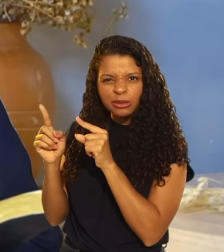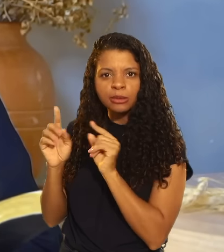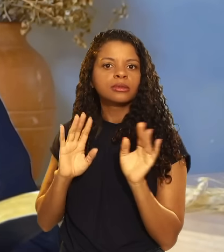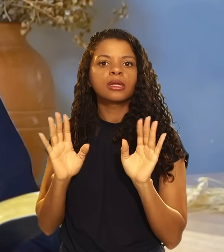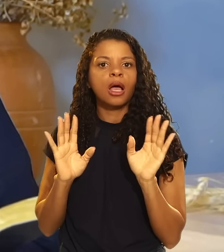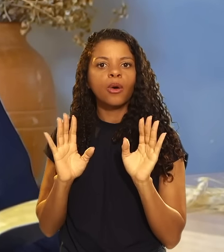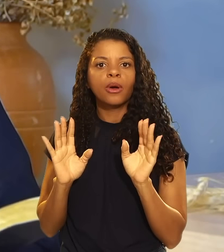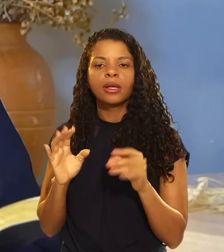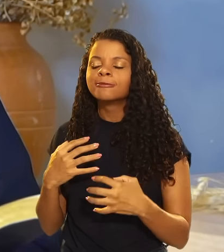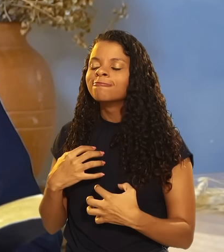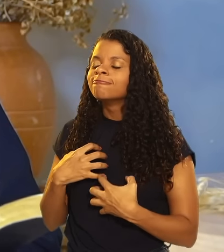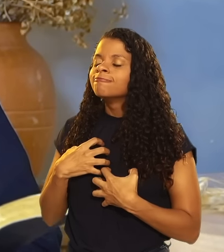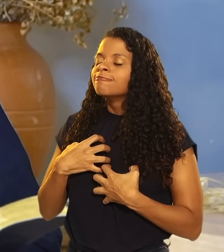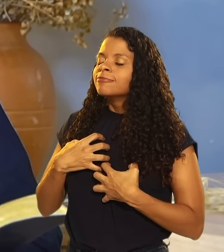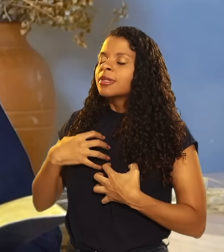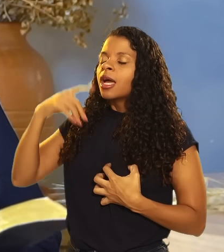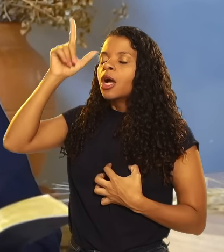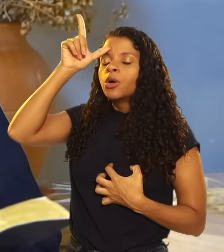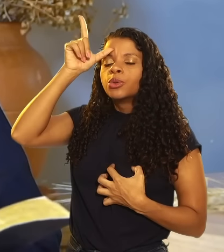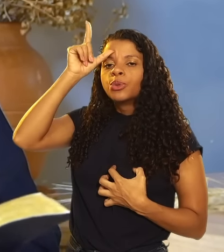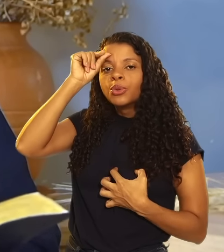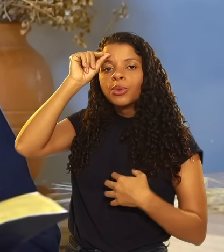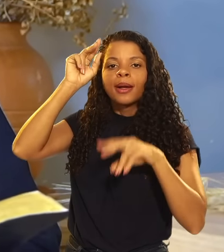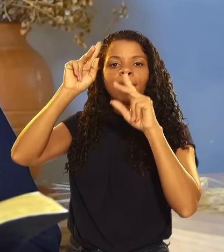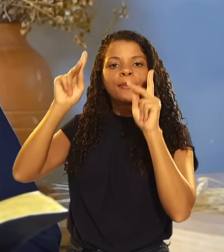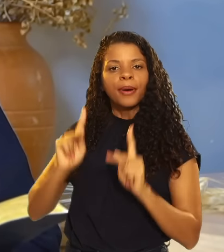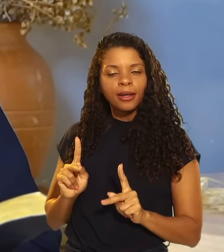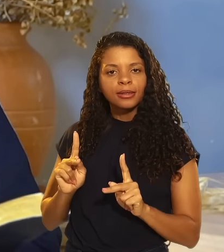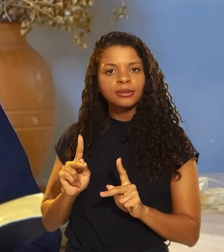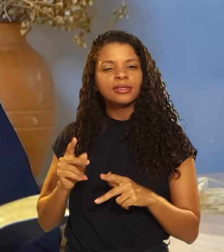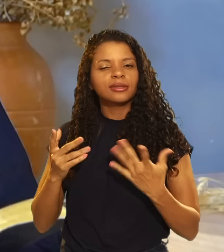paralítico, mas todas as pessoas que tinham algum tipo de enfermidade,